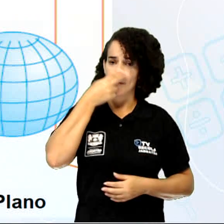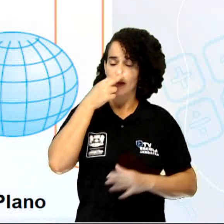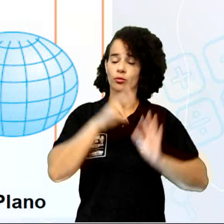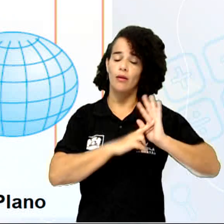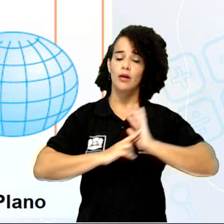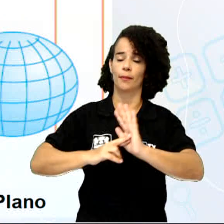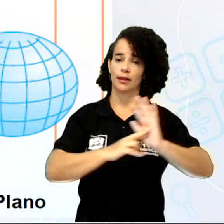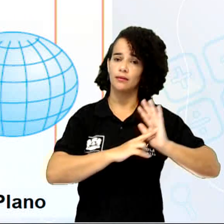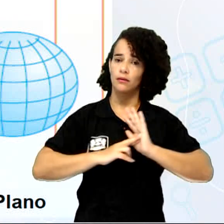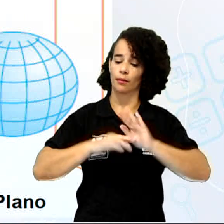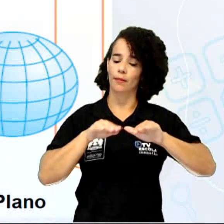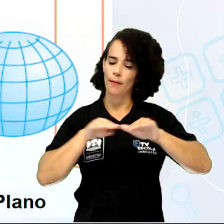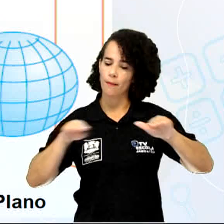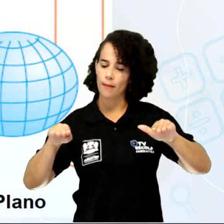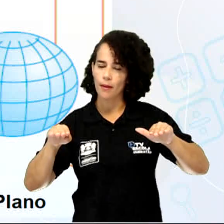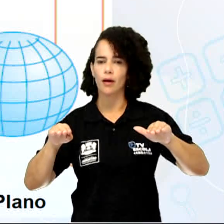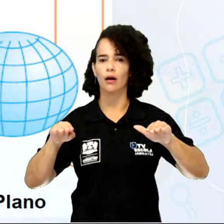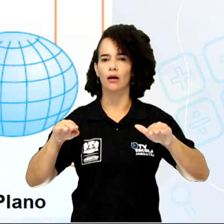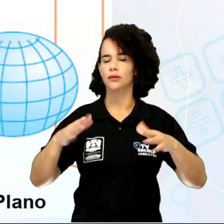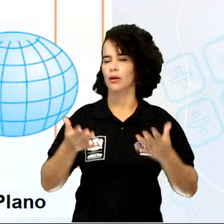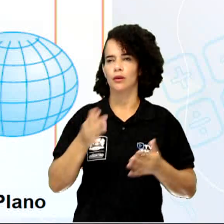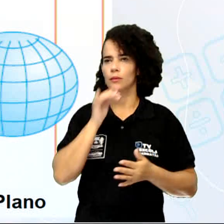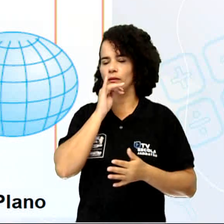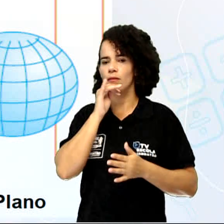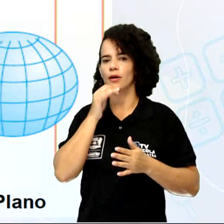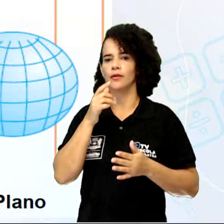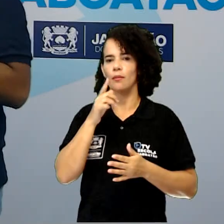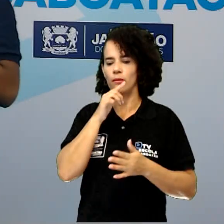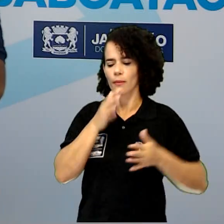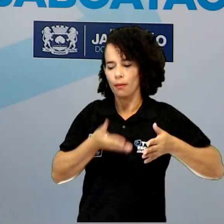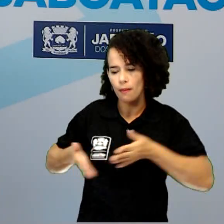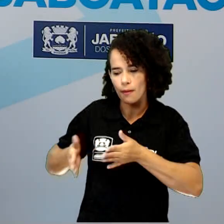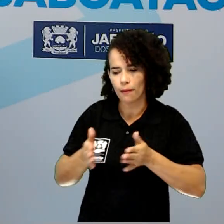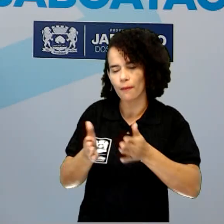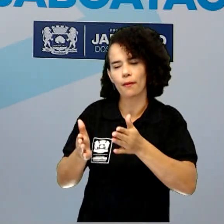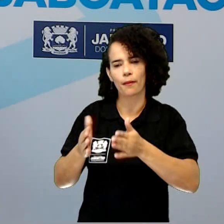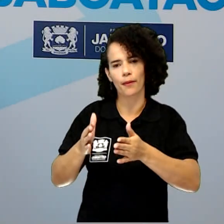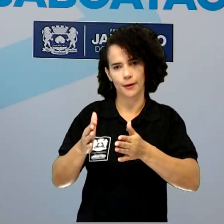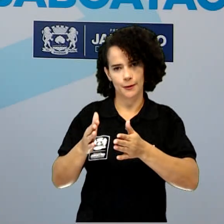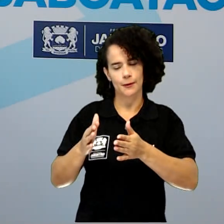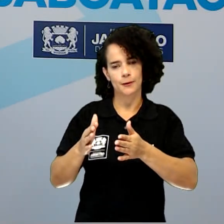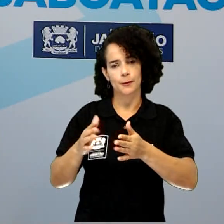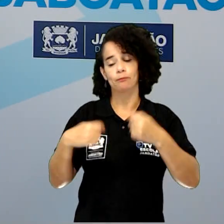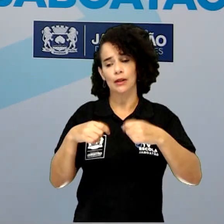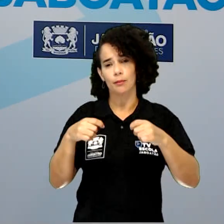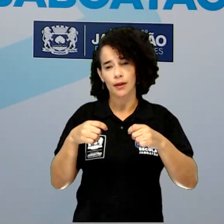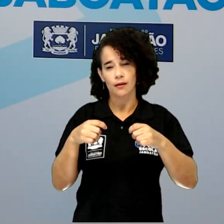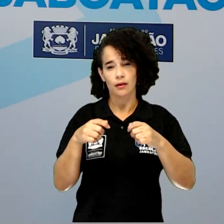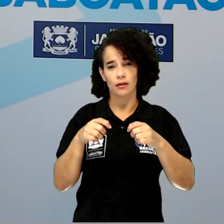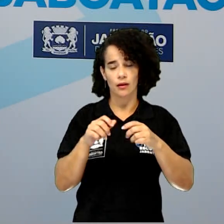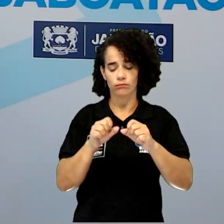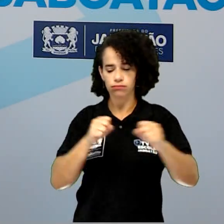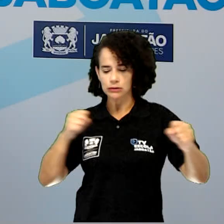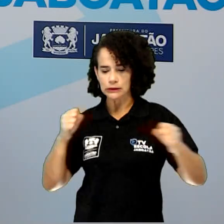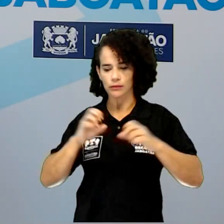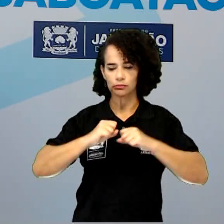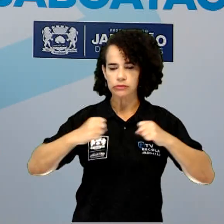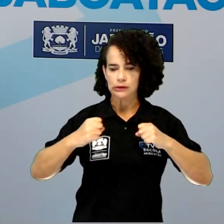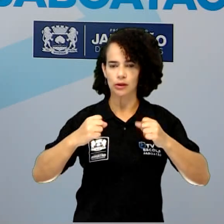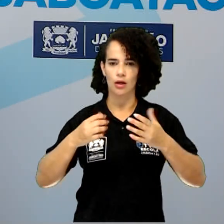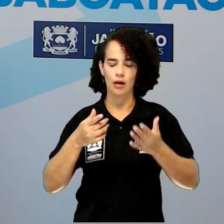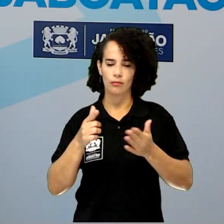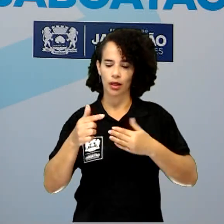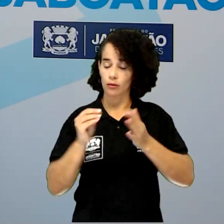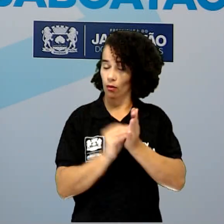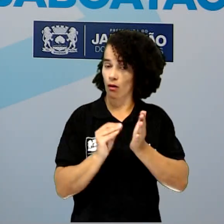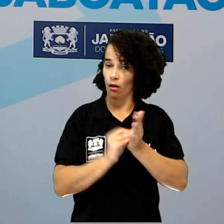da superfície de alguns oceanos e continentes que precisam ser esticados para caberem dentro de um plano. Então, você